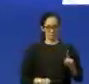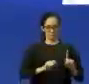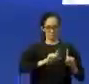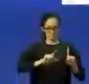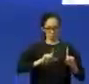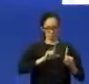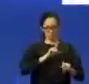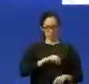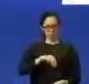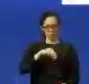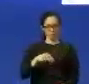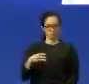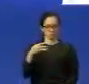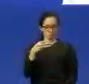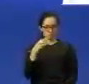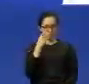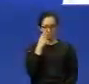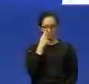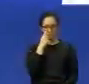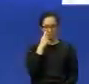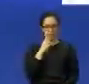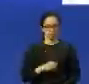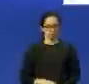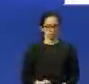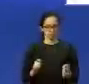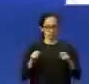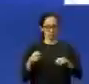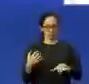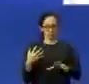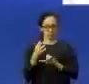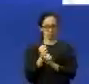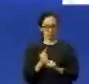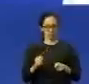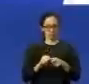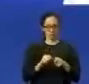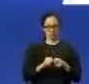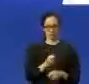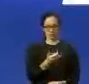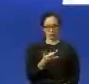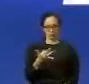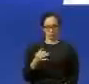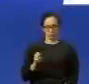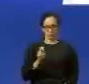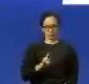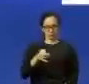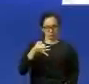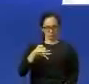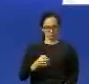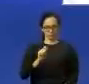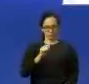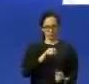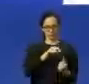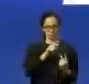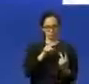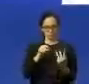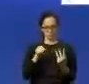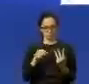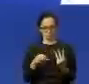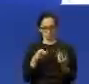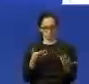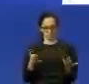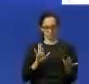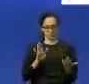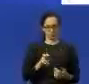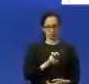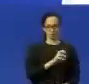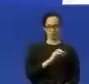metro cúbico são 1.000 litros, né? Então, você calcula o volume da piscina, que é o volume do paralelepípedo, né? Um produto das 3 dimensões aí, né? Tirando, logicamente, os